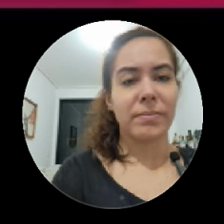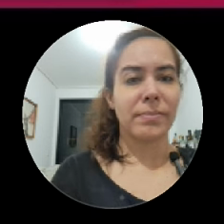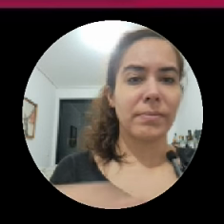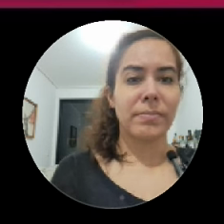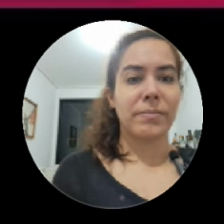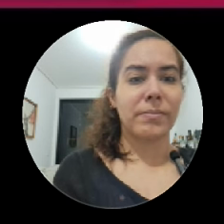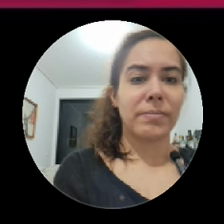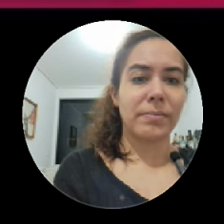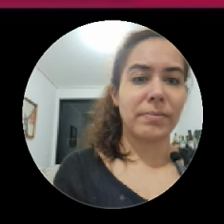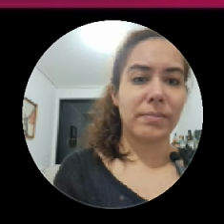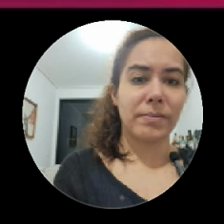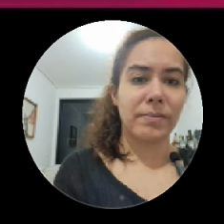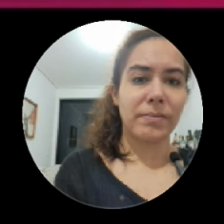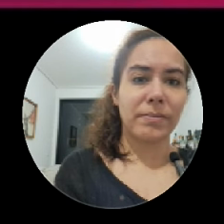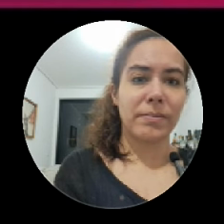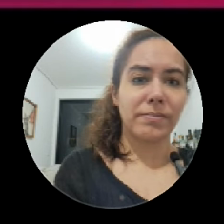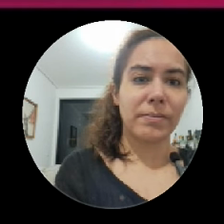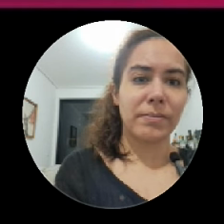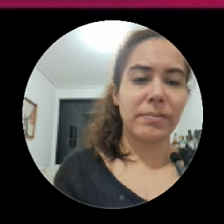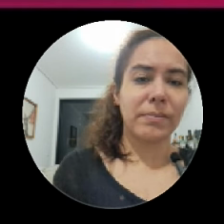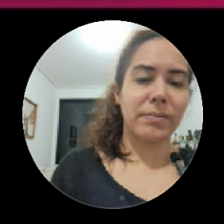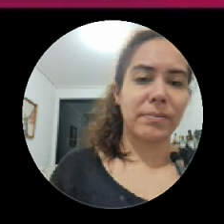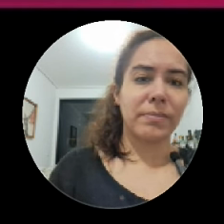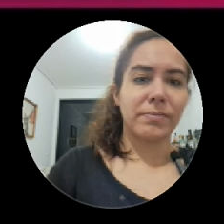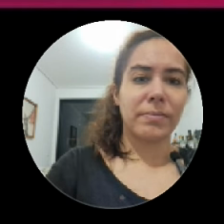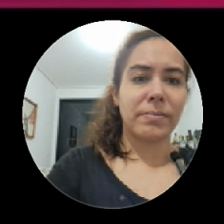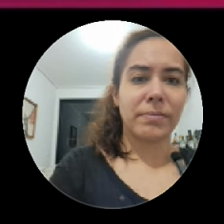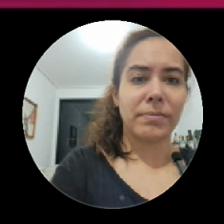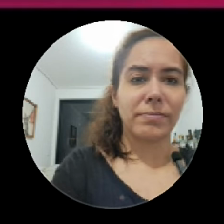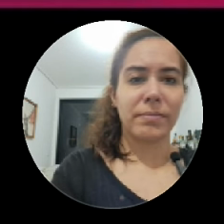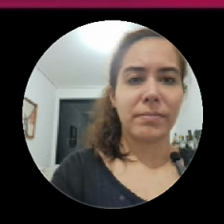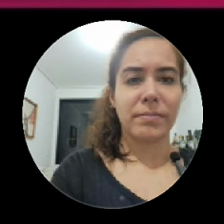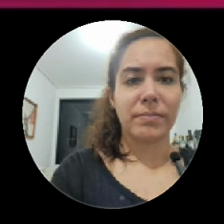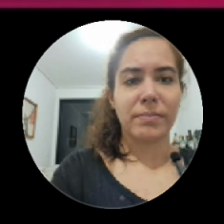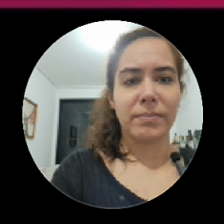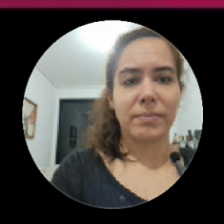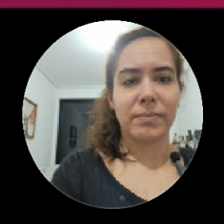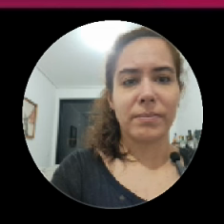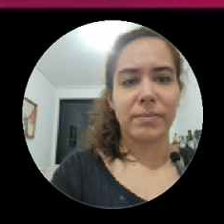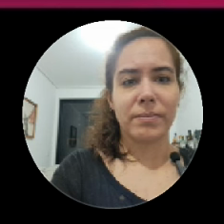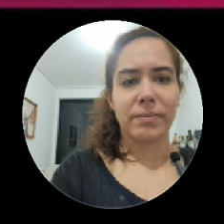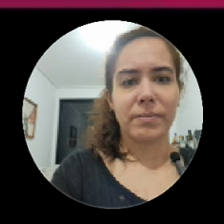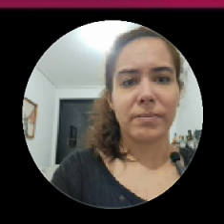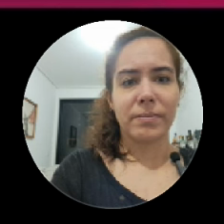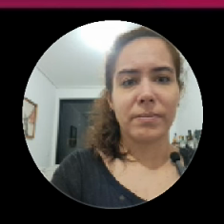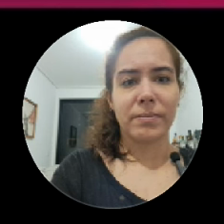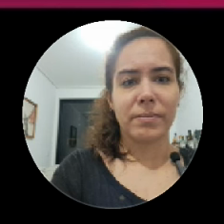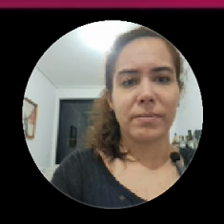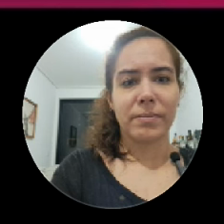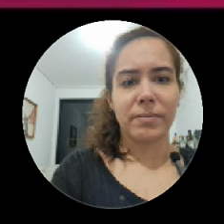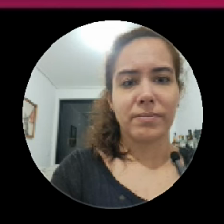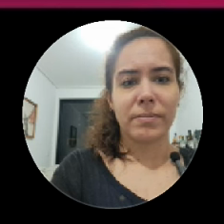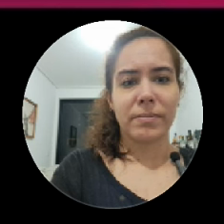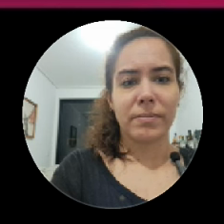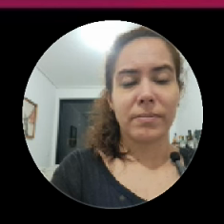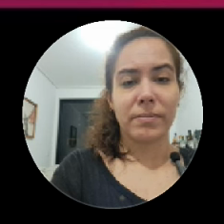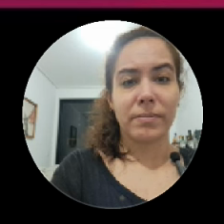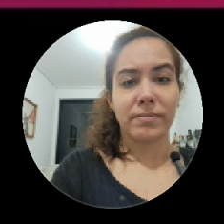mãos, aí elas escrevem, aí elas cozinham e elas fazem várias outras coisas. Ou seja, não são as luvas, é a mão que tá dentro da